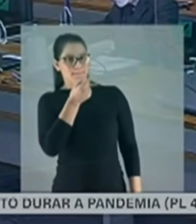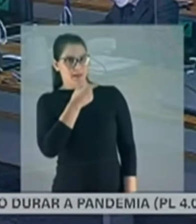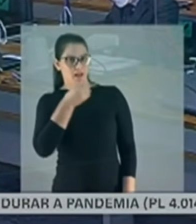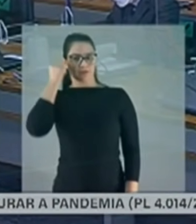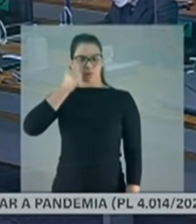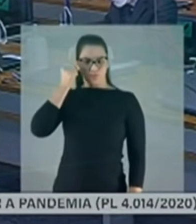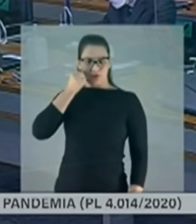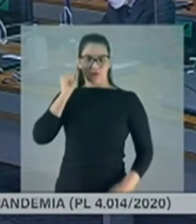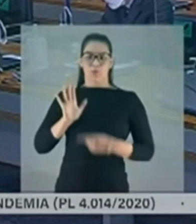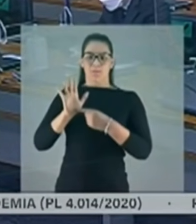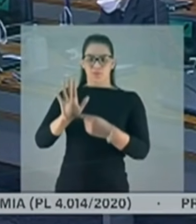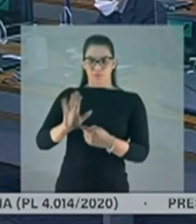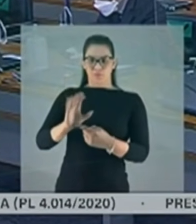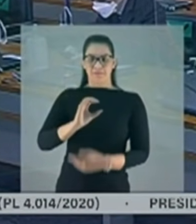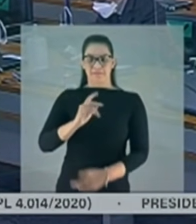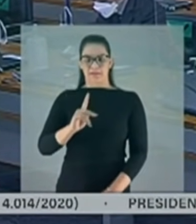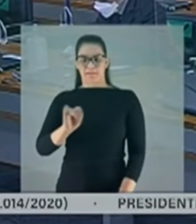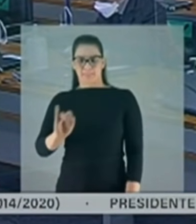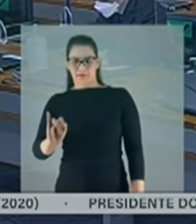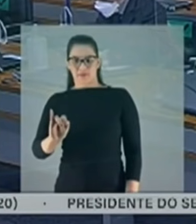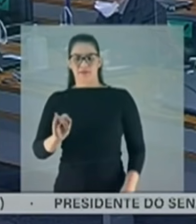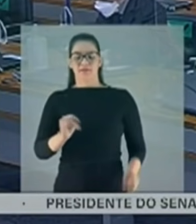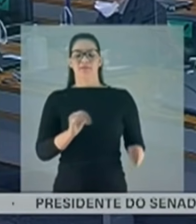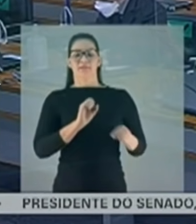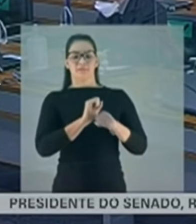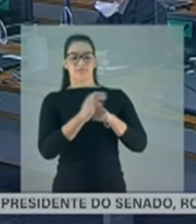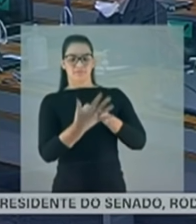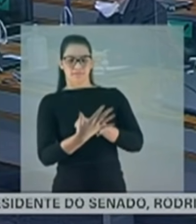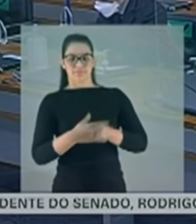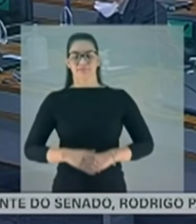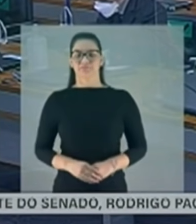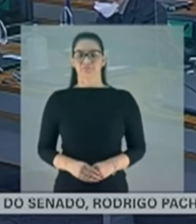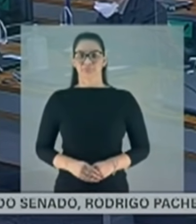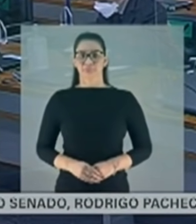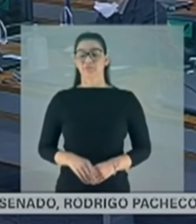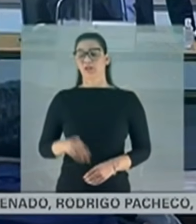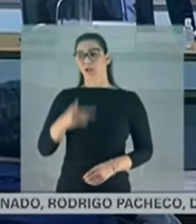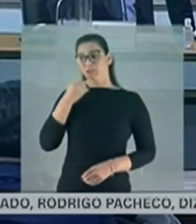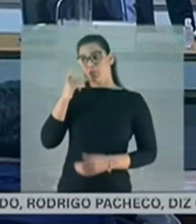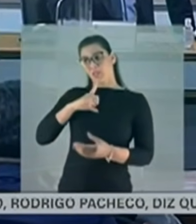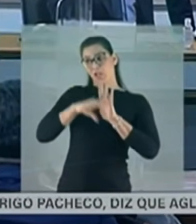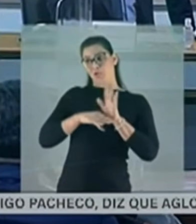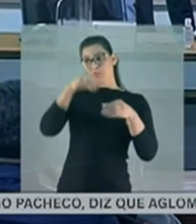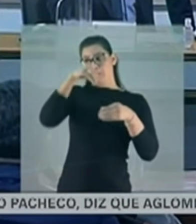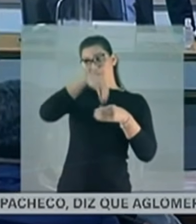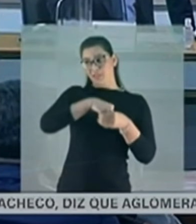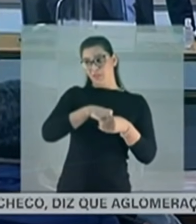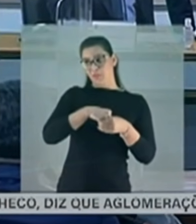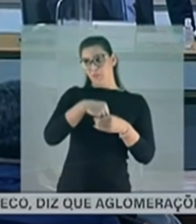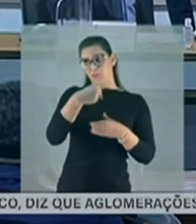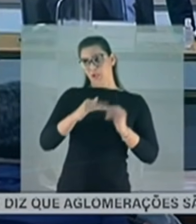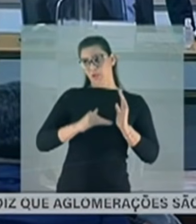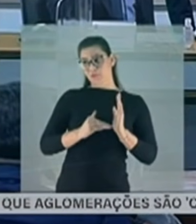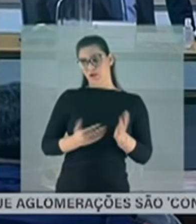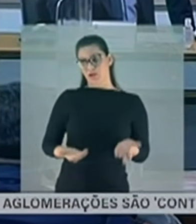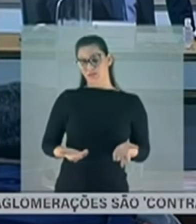Randolph acabou de apresentar à CPI da É a mesma piada que é 19, vedada pelo artigo 147 do Regimento Interno da Casa. É a ela mesma piada do artigo 2º